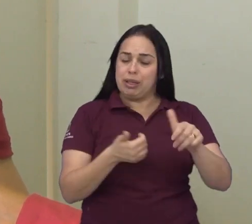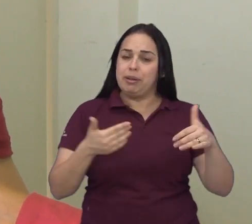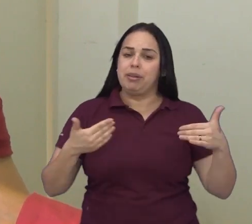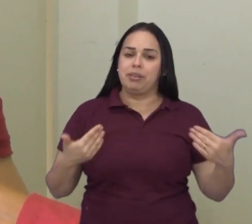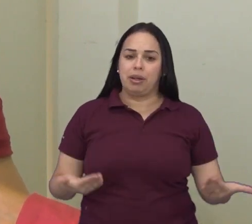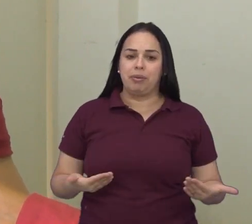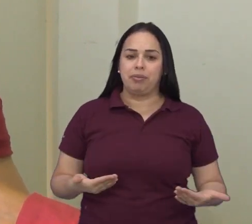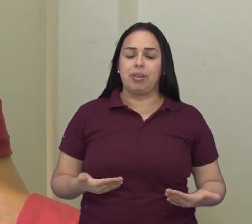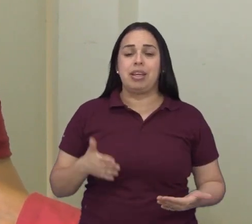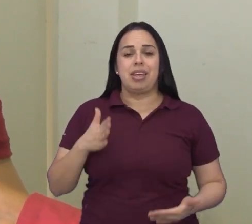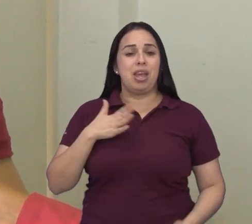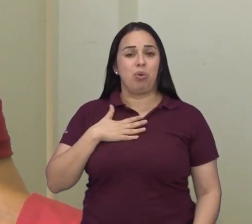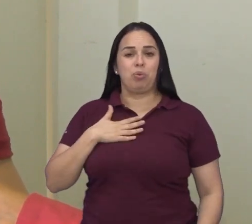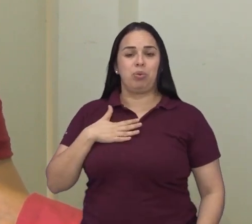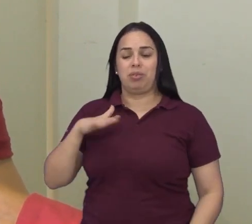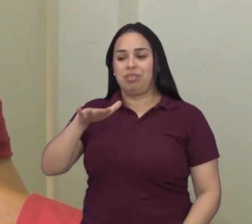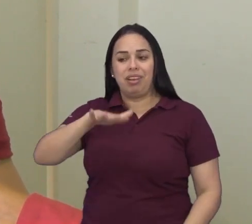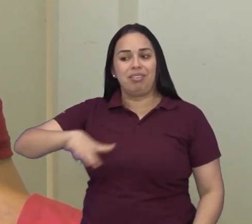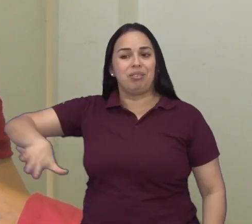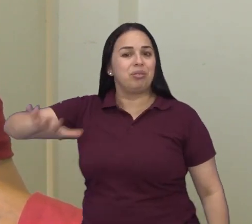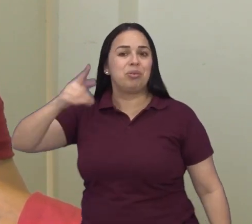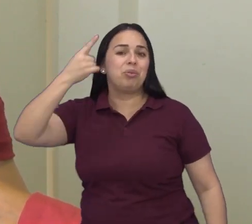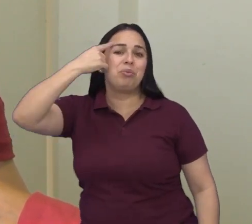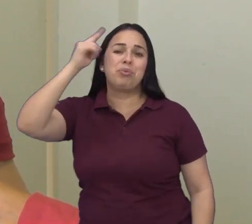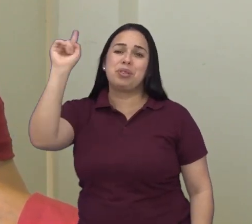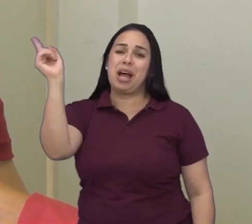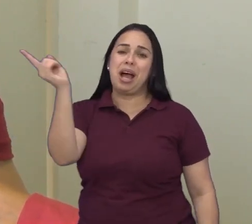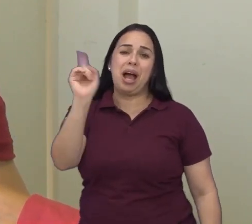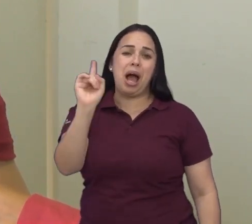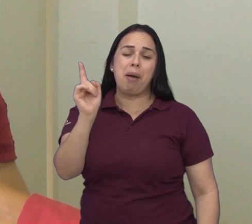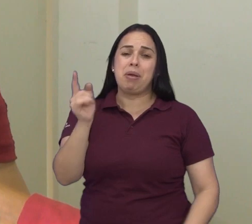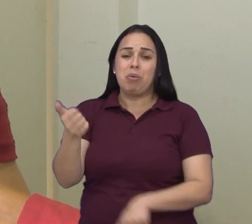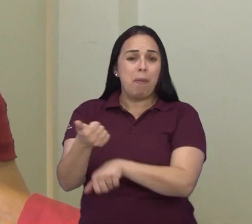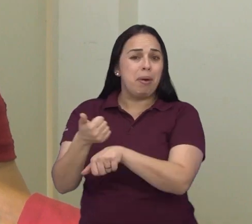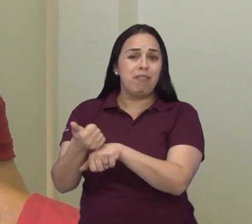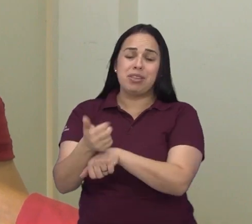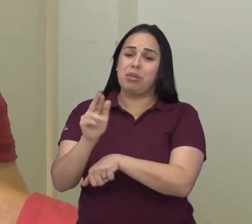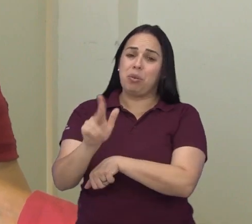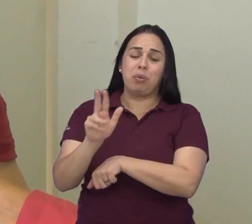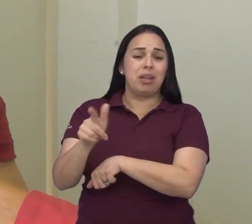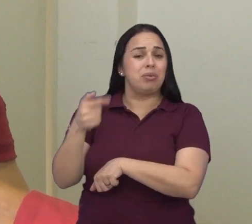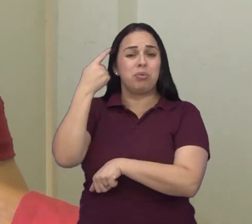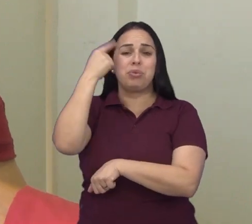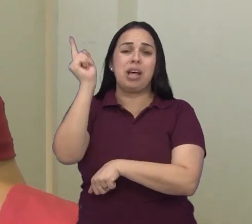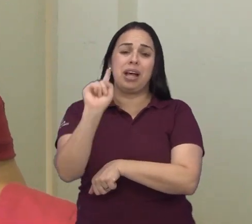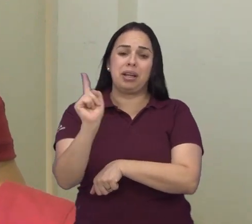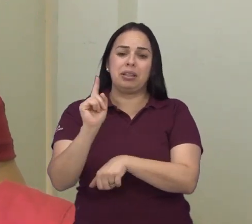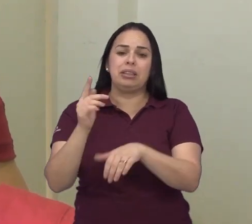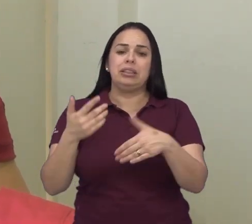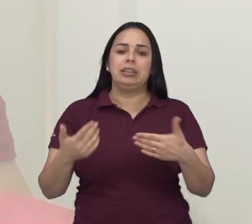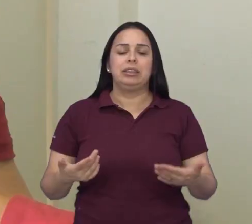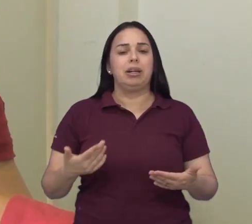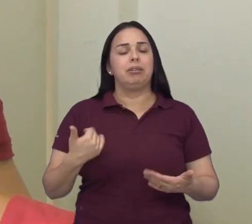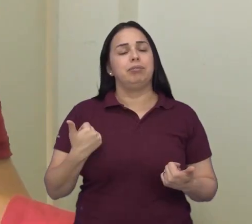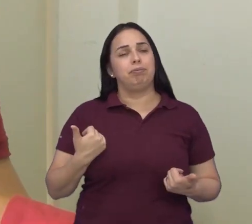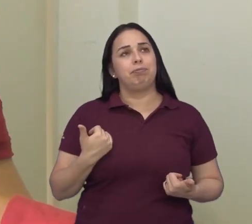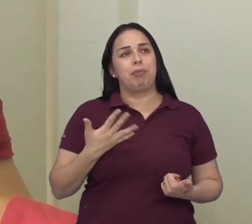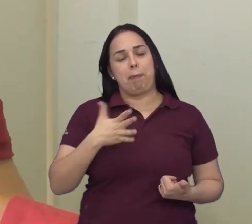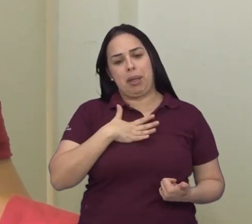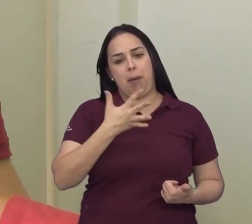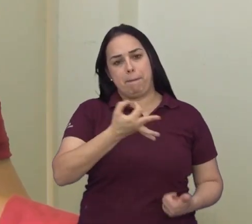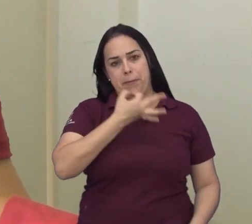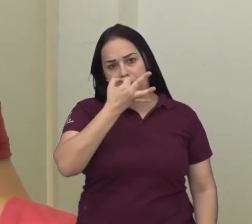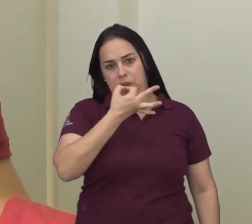lei. E quem não é da área não fica sempre atualizado em relação a essas mudanças. Então, o